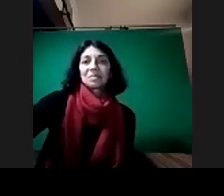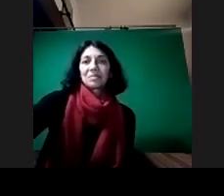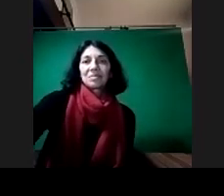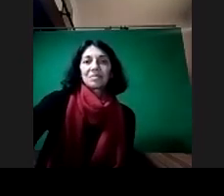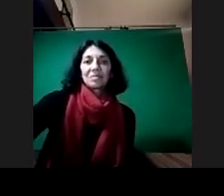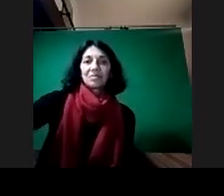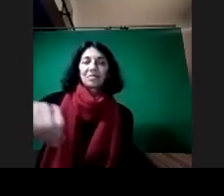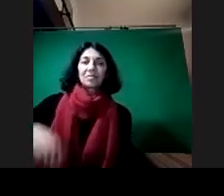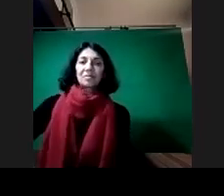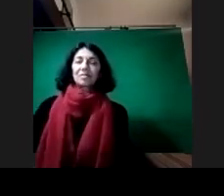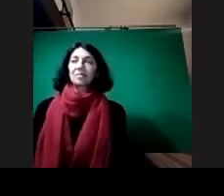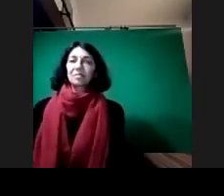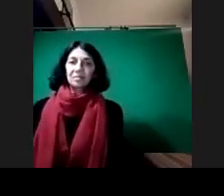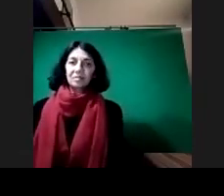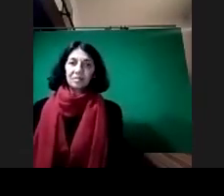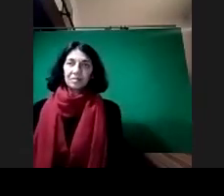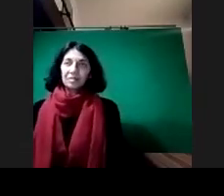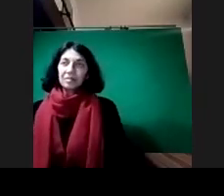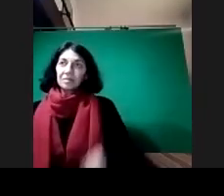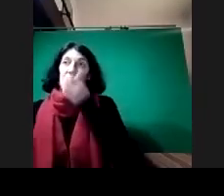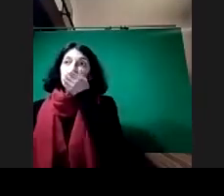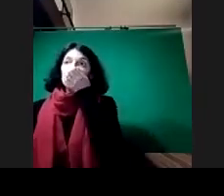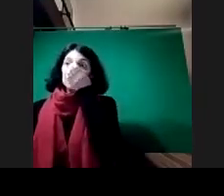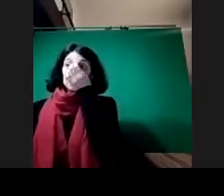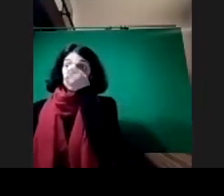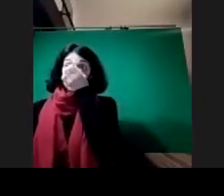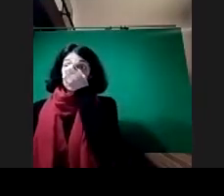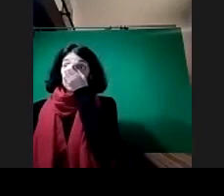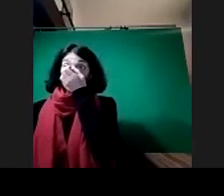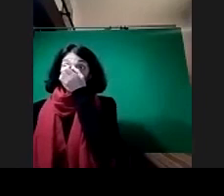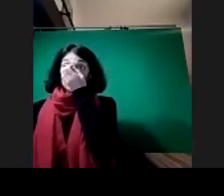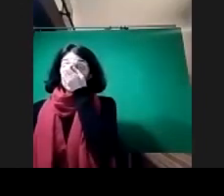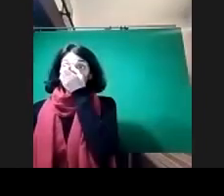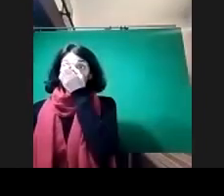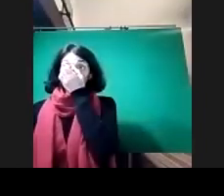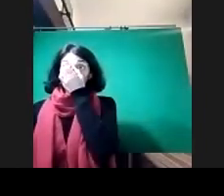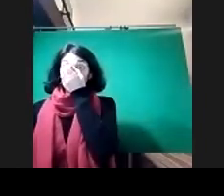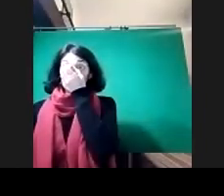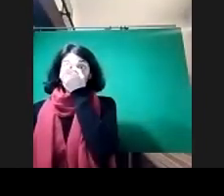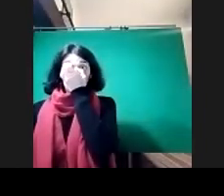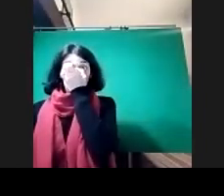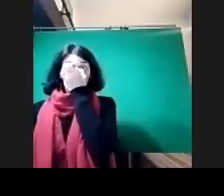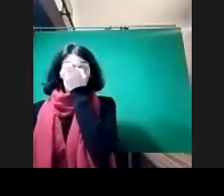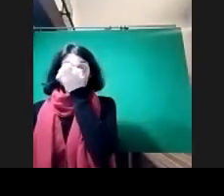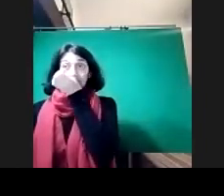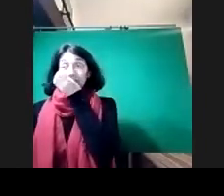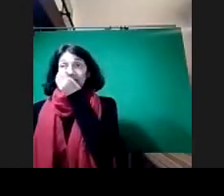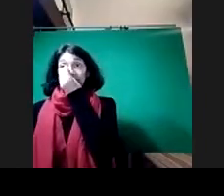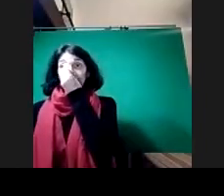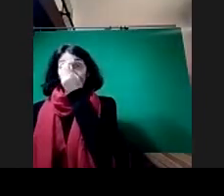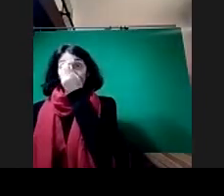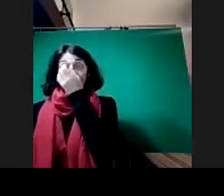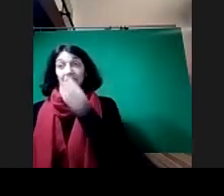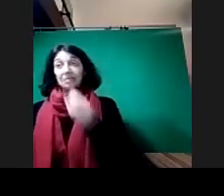Provavelmente na descrição de 1834 pode ajudar, tanto num dos conventos como no